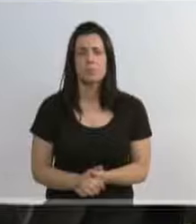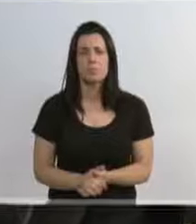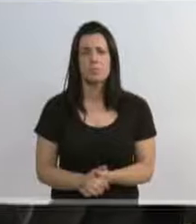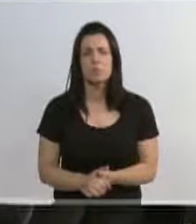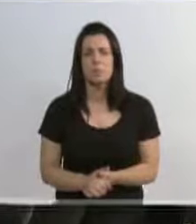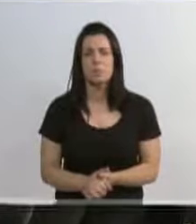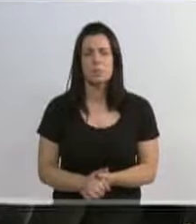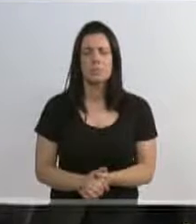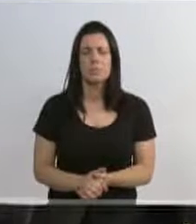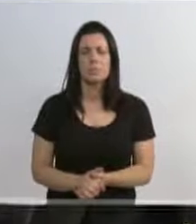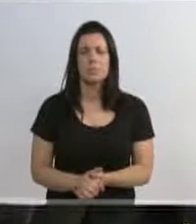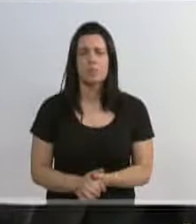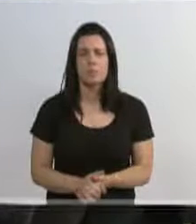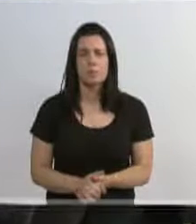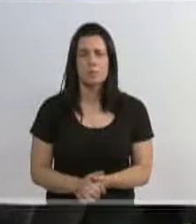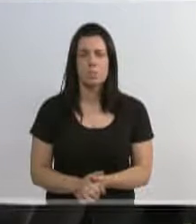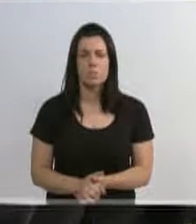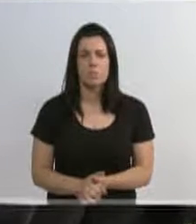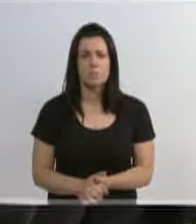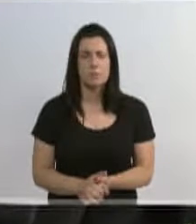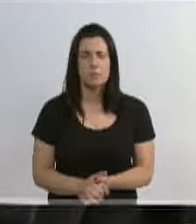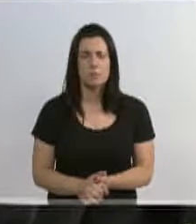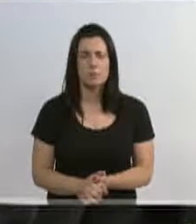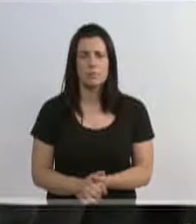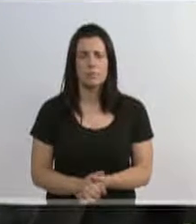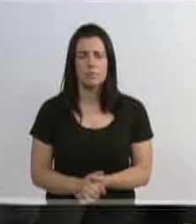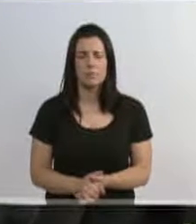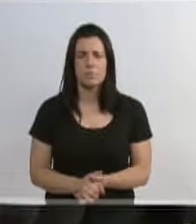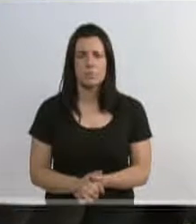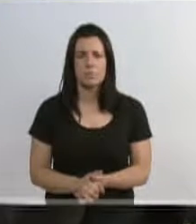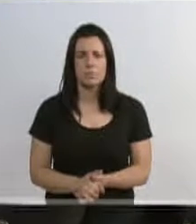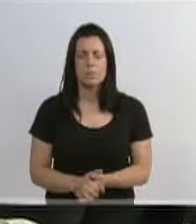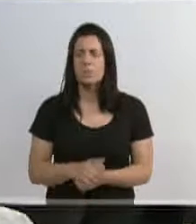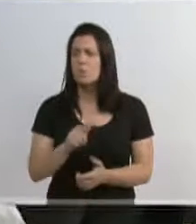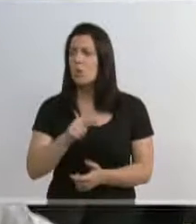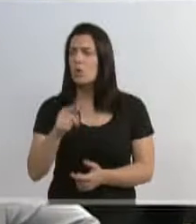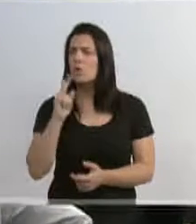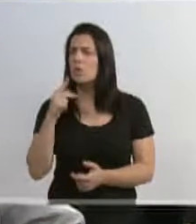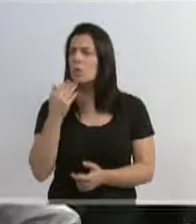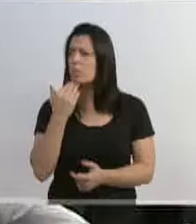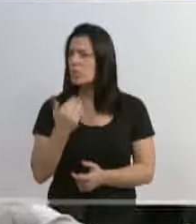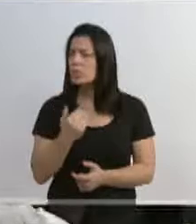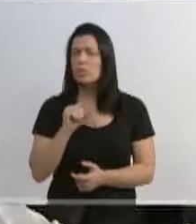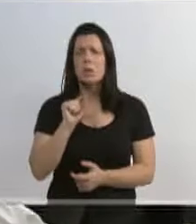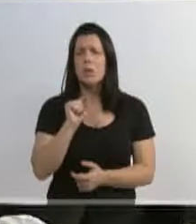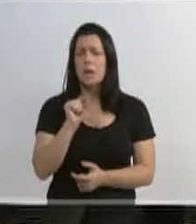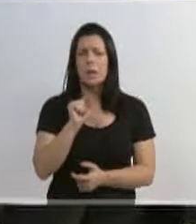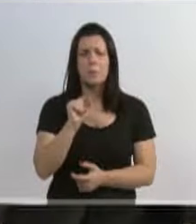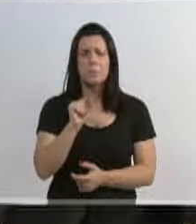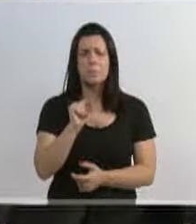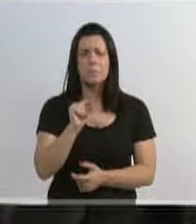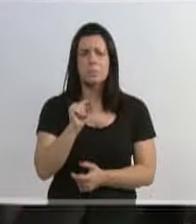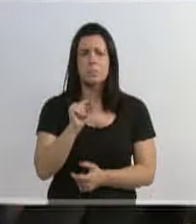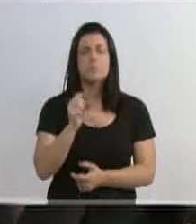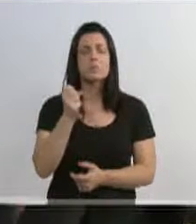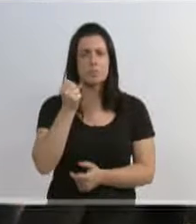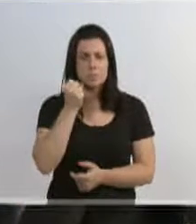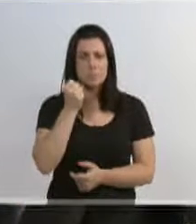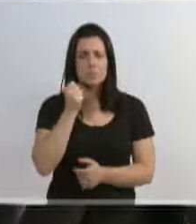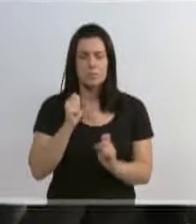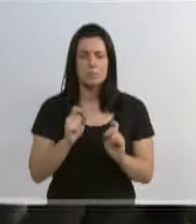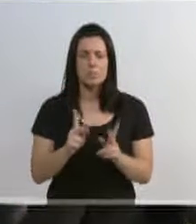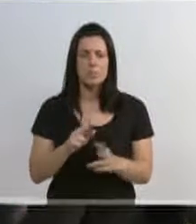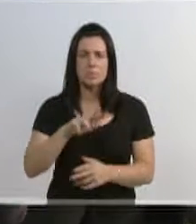Alguém pediu. Para votação, não necessariamente para discussão. Sim, ok, mas outro vereador pediu. Então vamos lá. Vereador Silvio Zimmermann.